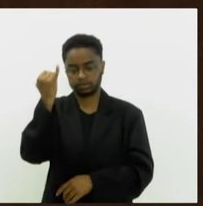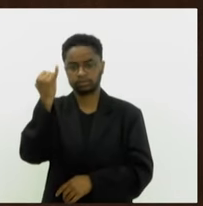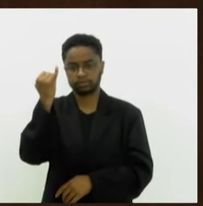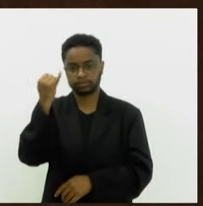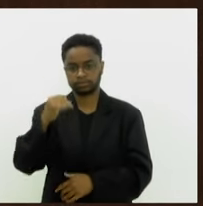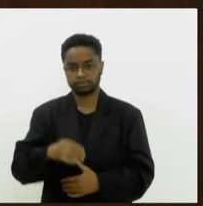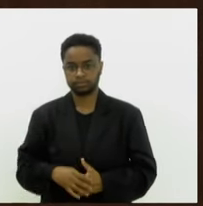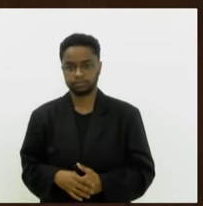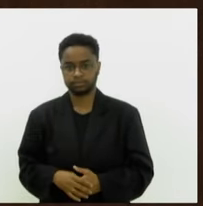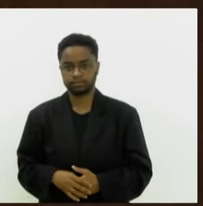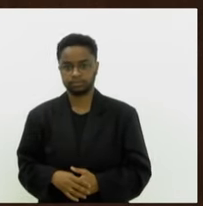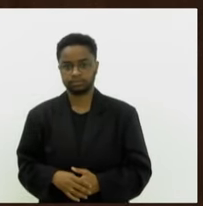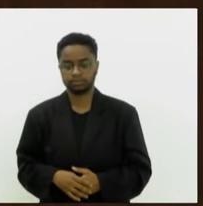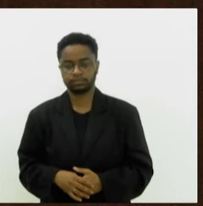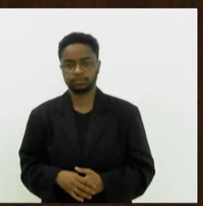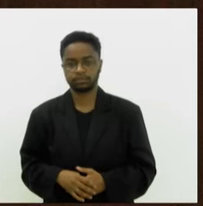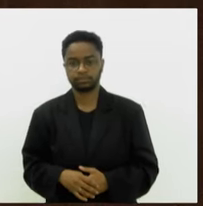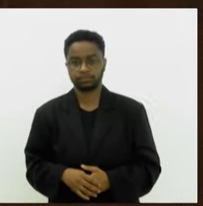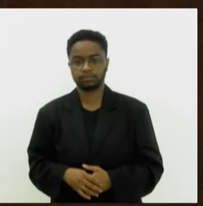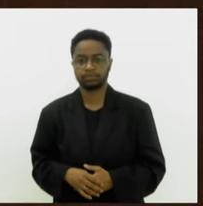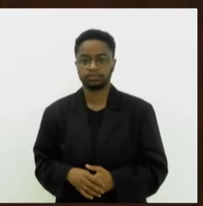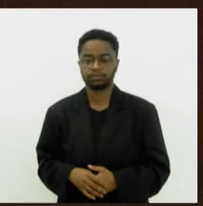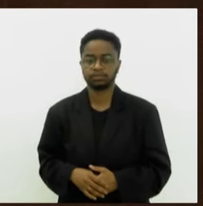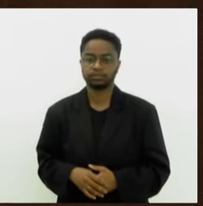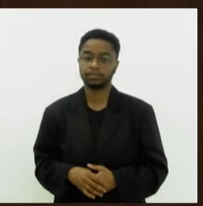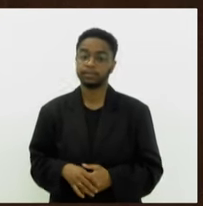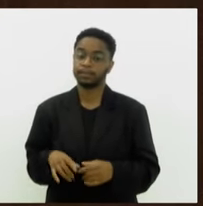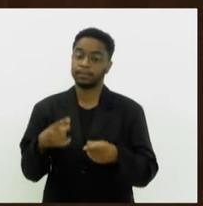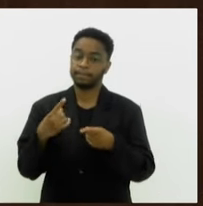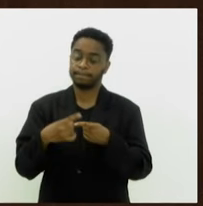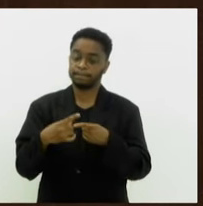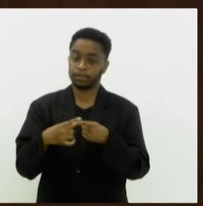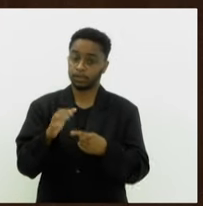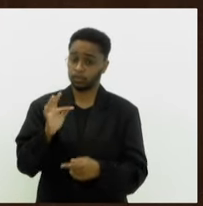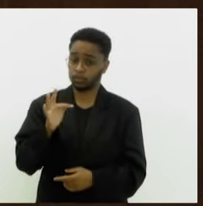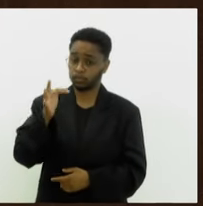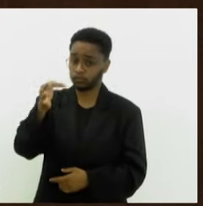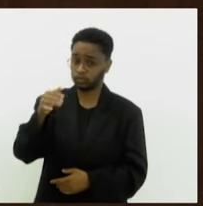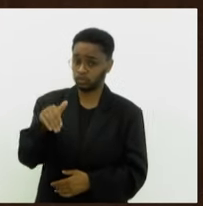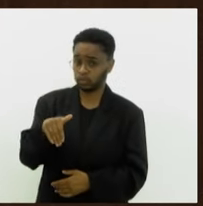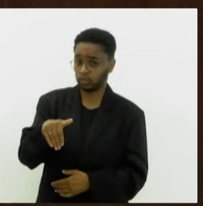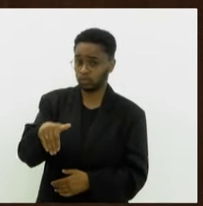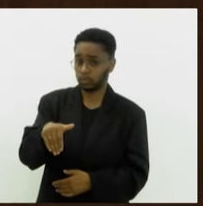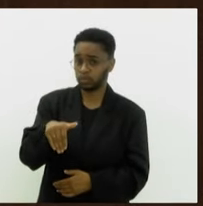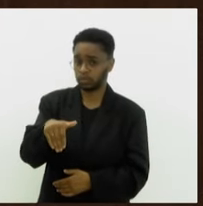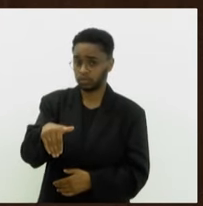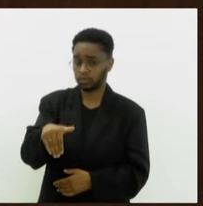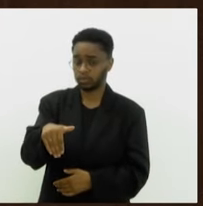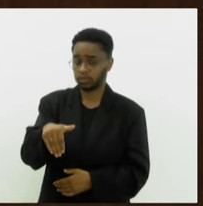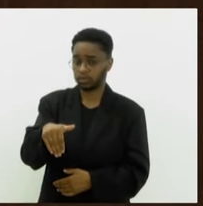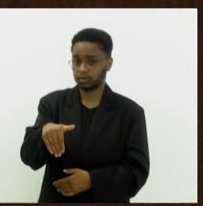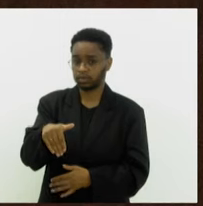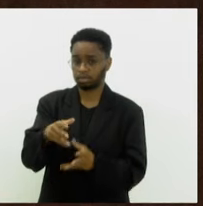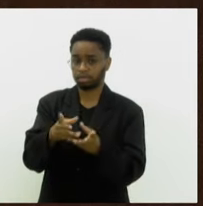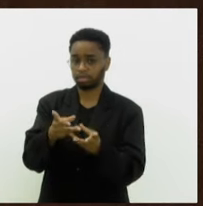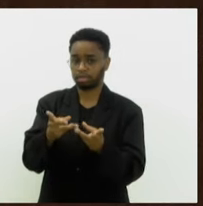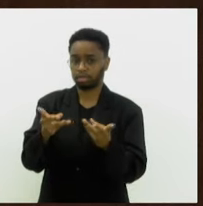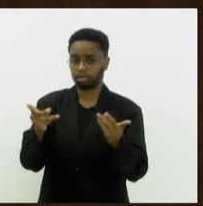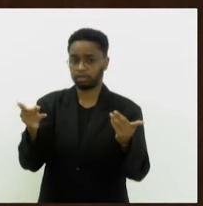importantíssima, porque no futuro curto, a escassez de